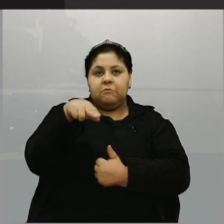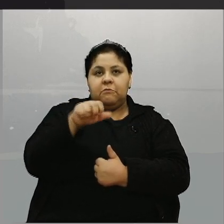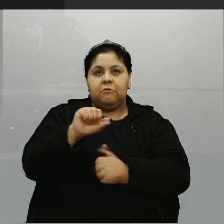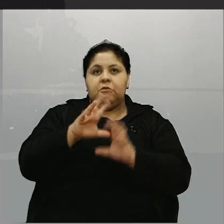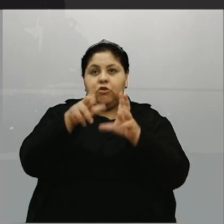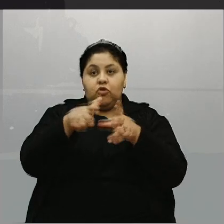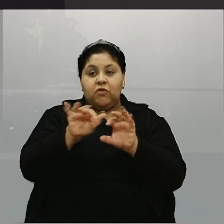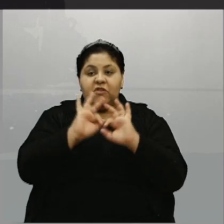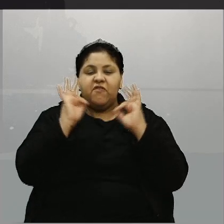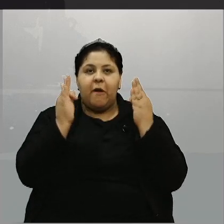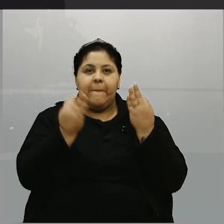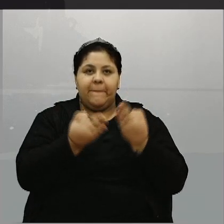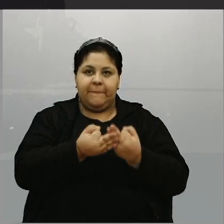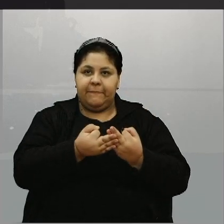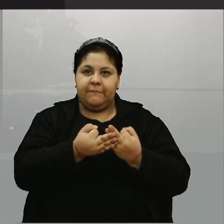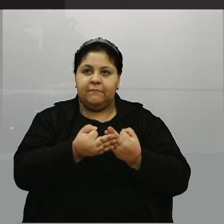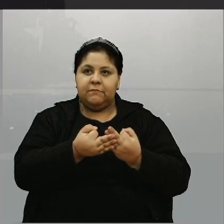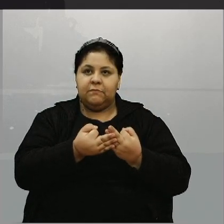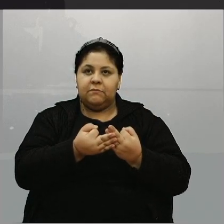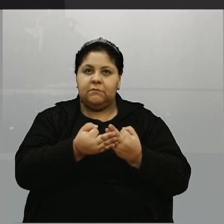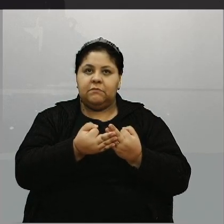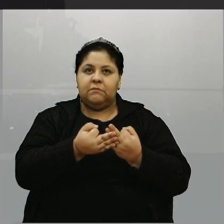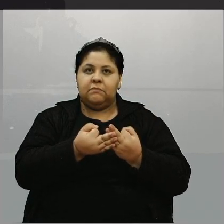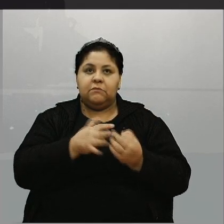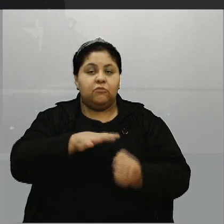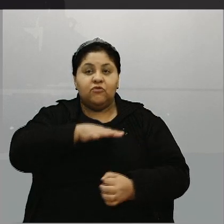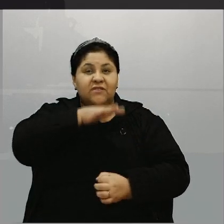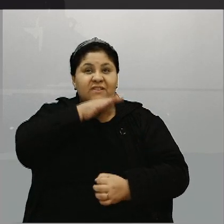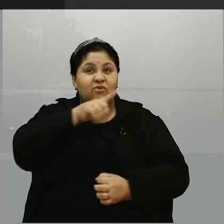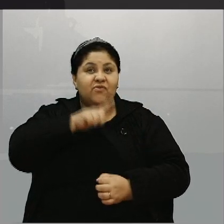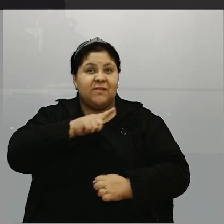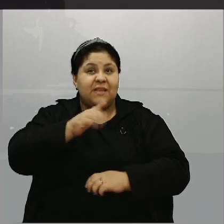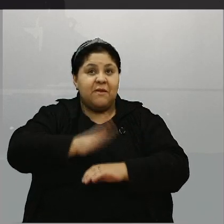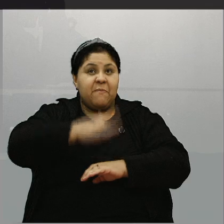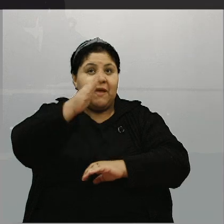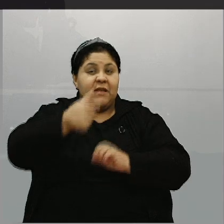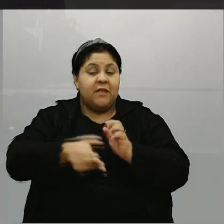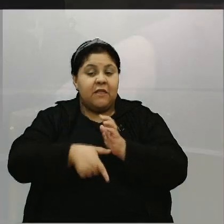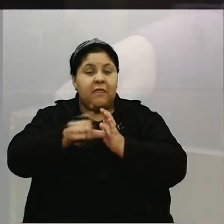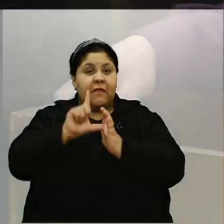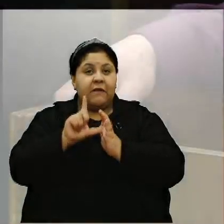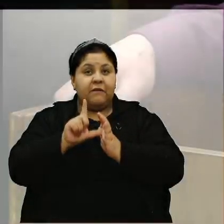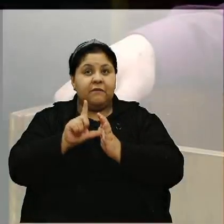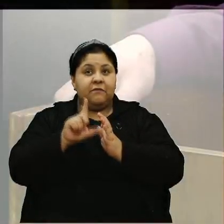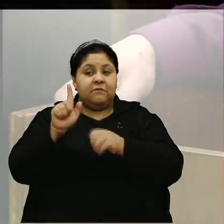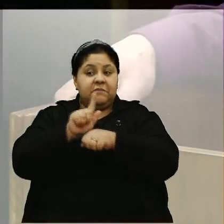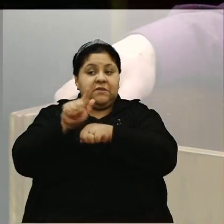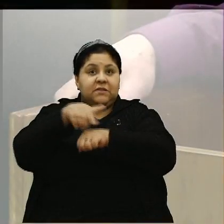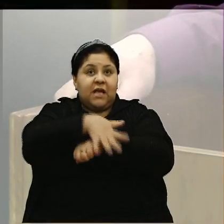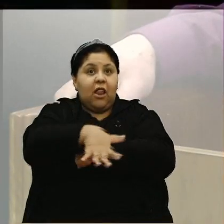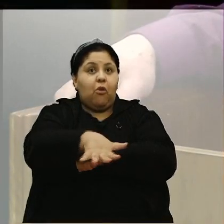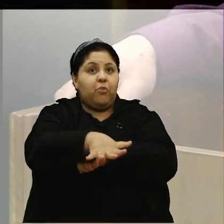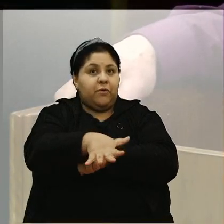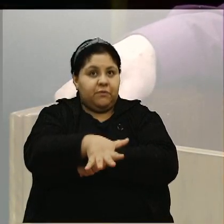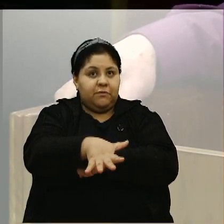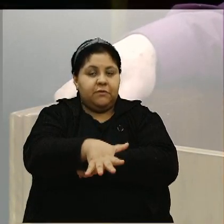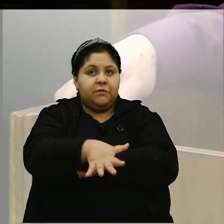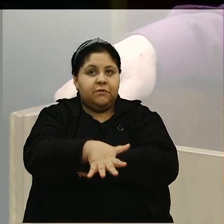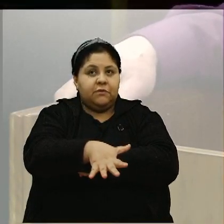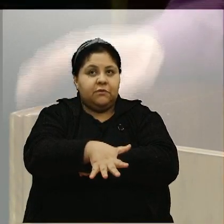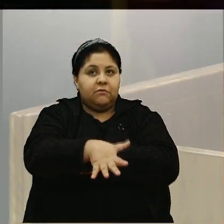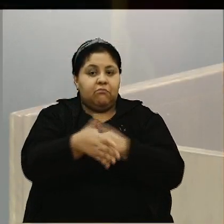aquelas famílias, Sandro, que praticamente os terrenos não existem mais ali antes do Belvedere de Galópolis. Estão